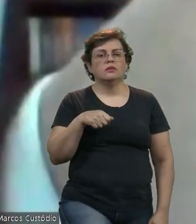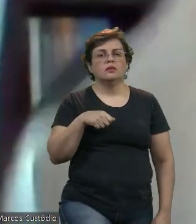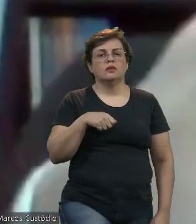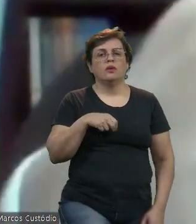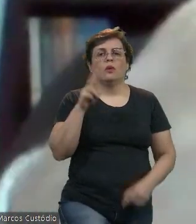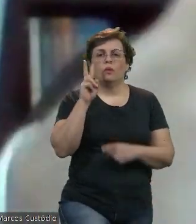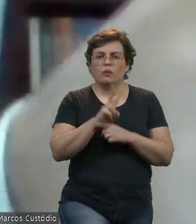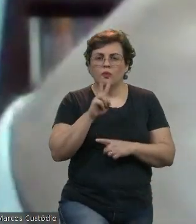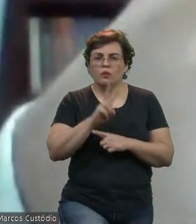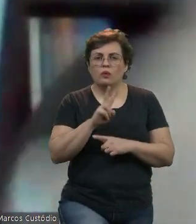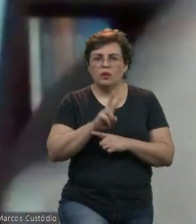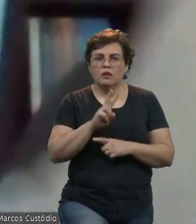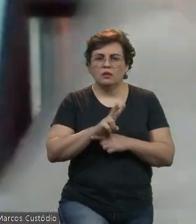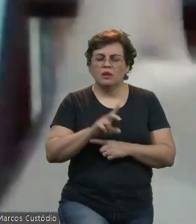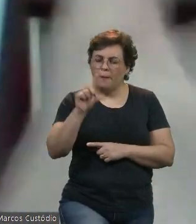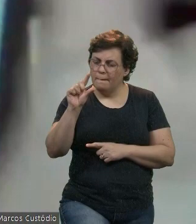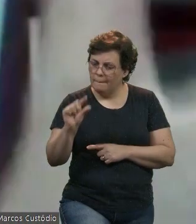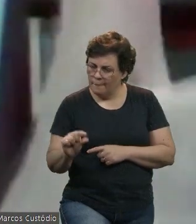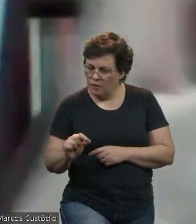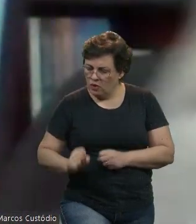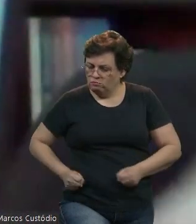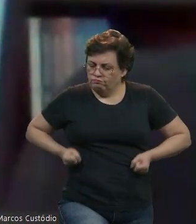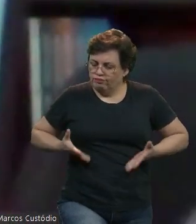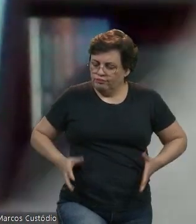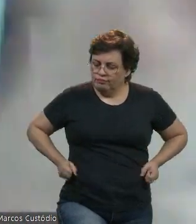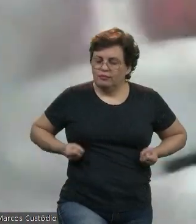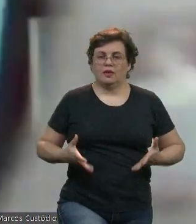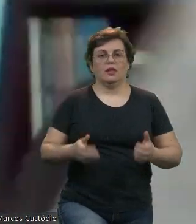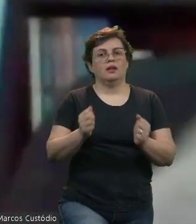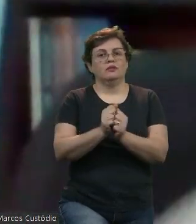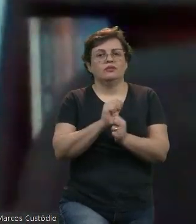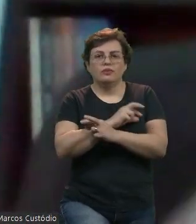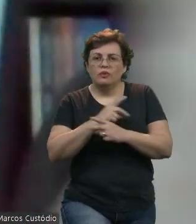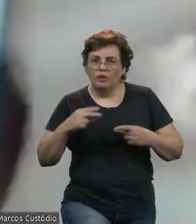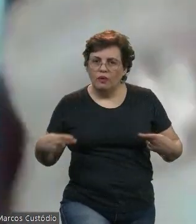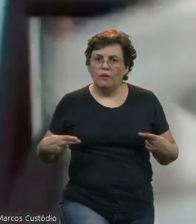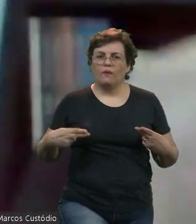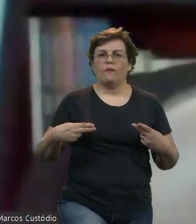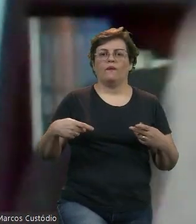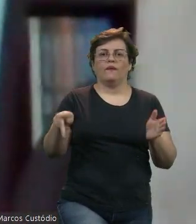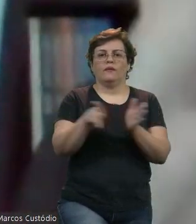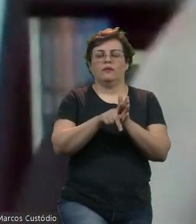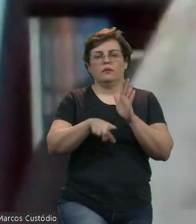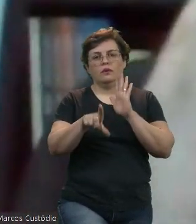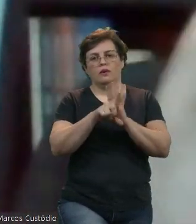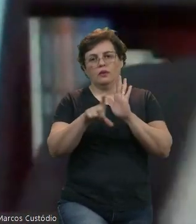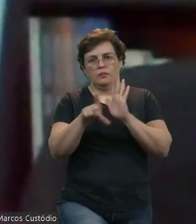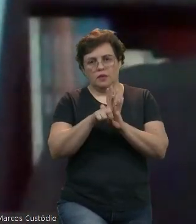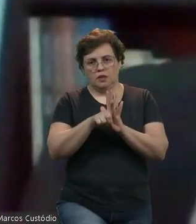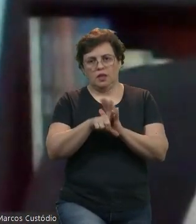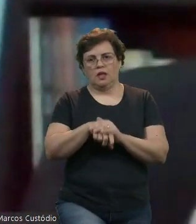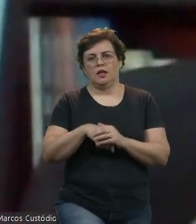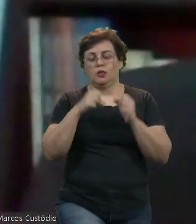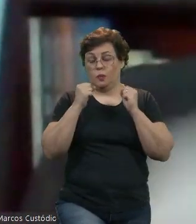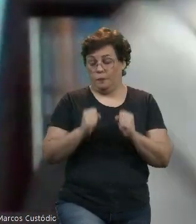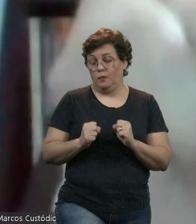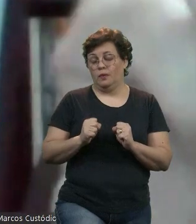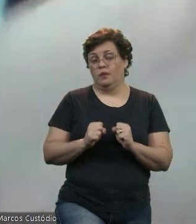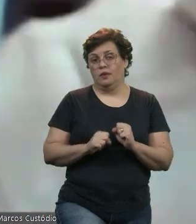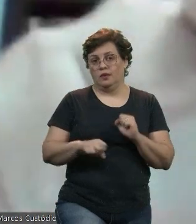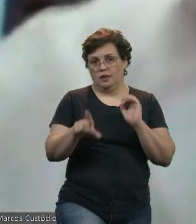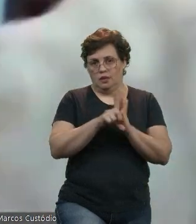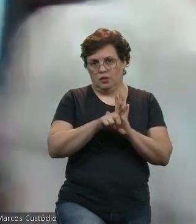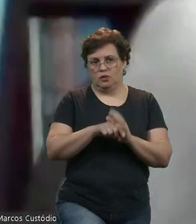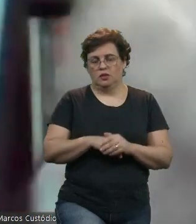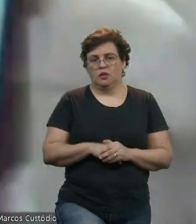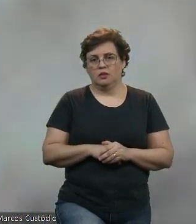preservando uma baixa, a menor despesa possível com estrutura legislativa, mantendo em 13 cadeiras. Esse